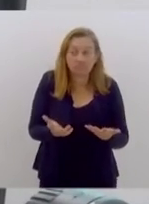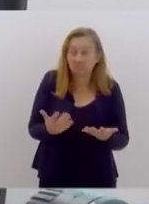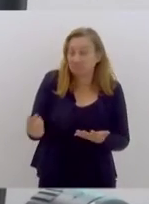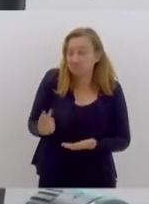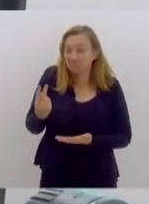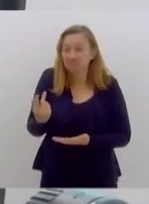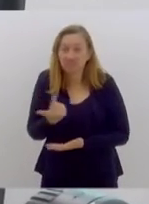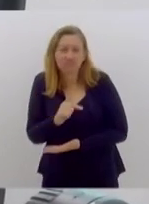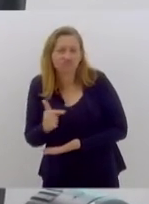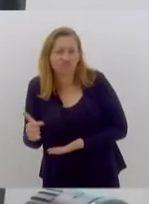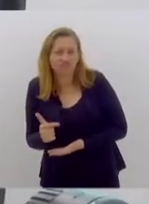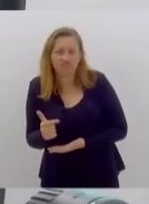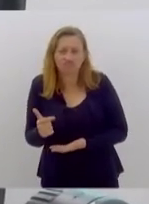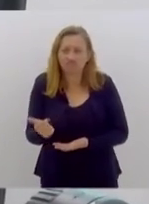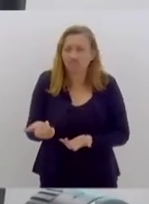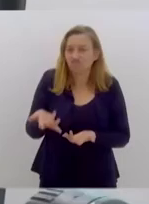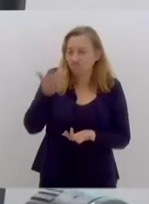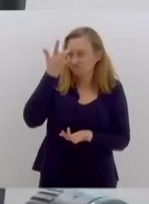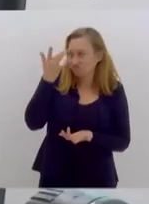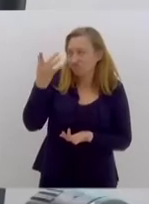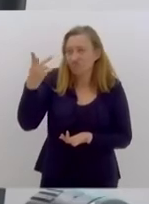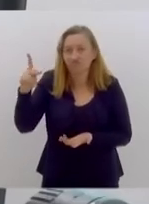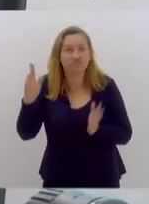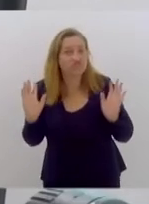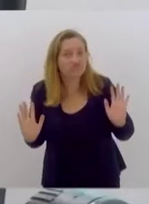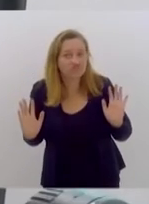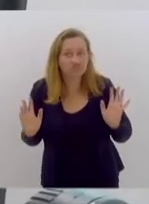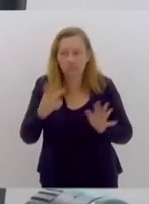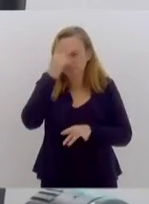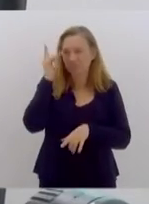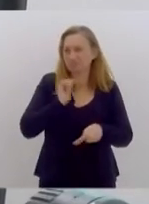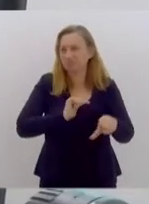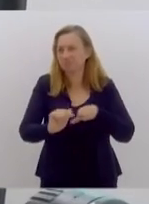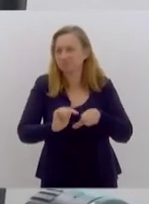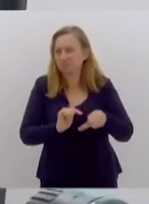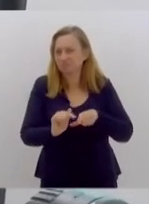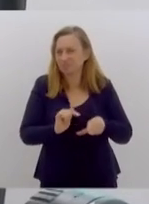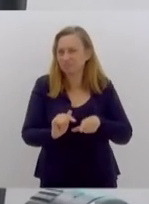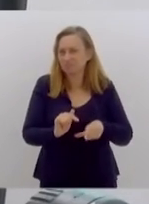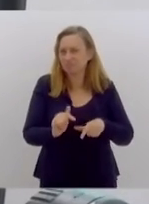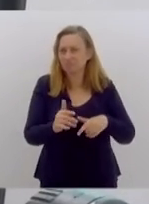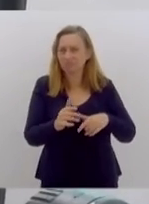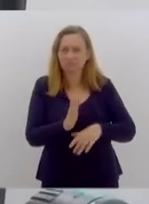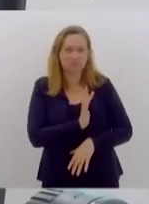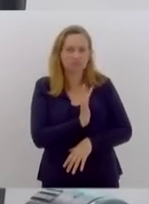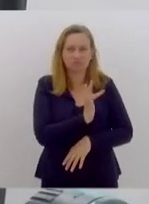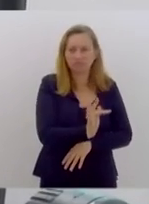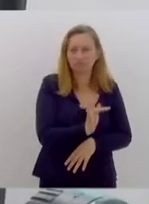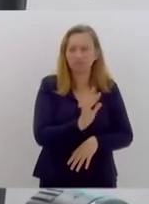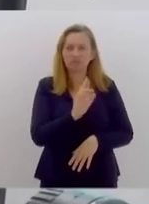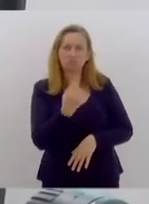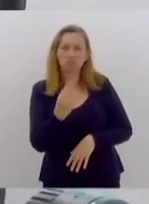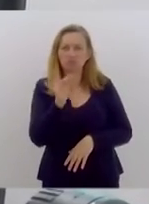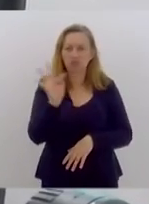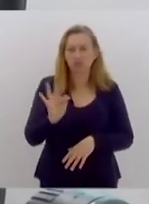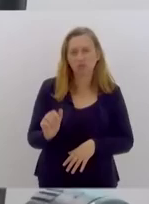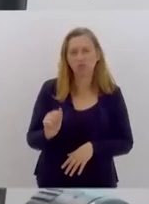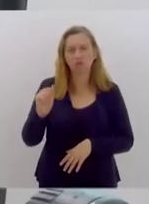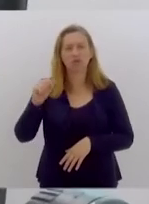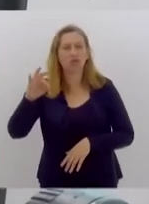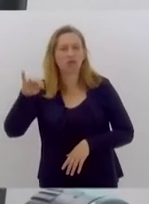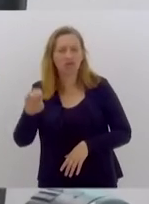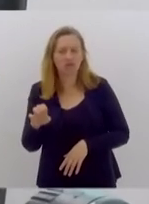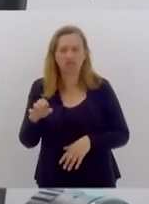valor ou na cabeça dele o trabalhador da Baixada ou da Zona Oeste chegava aqui de alguma outra forma sem ser o